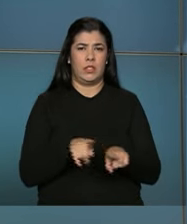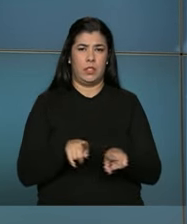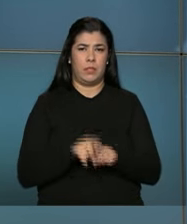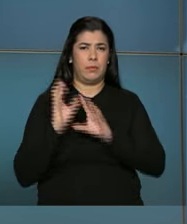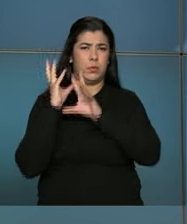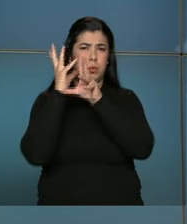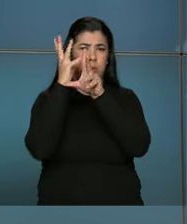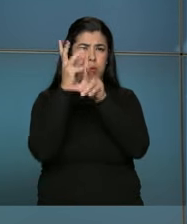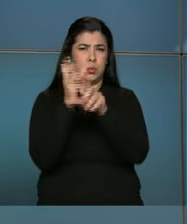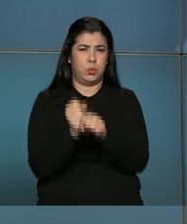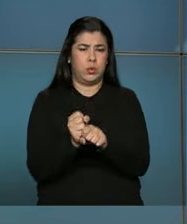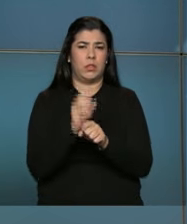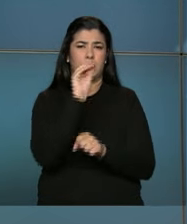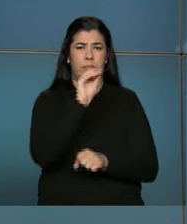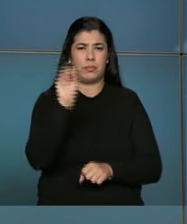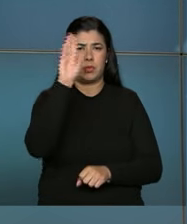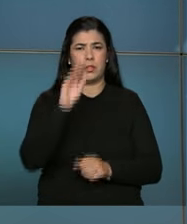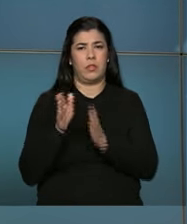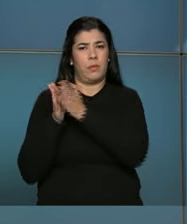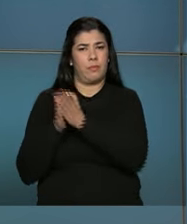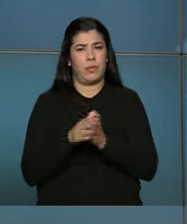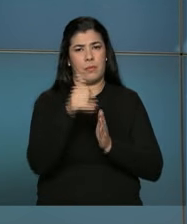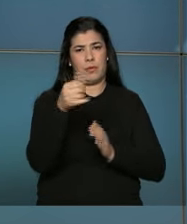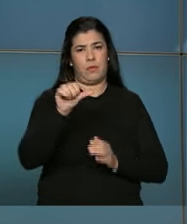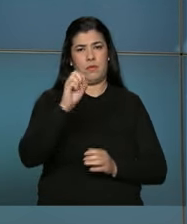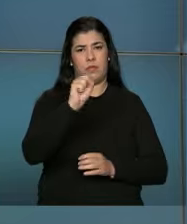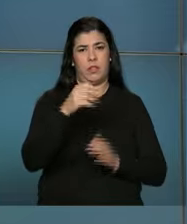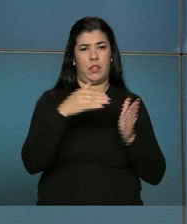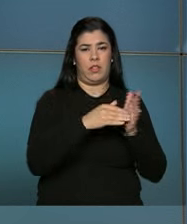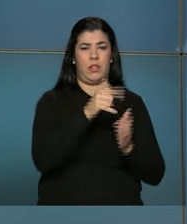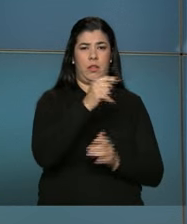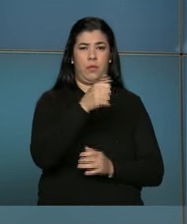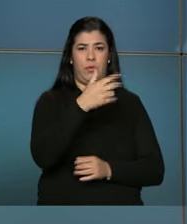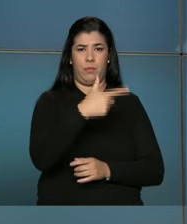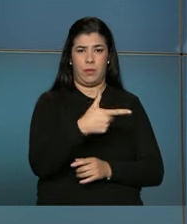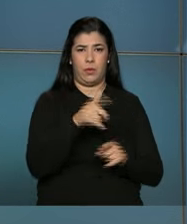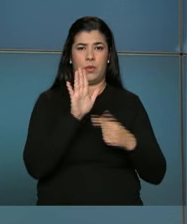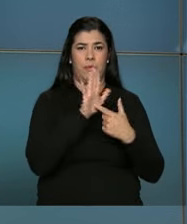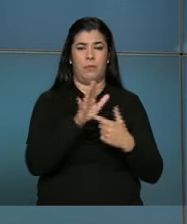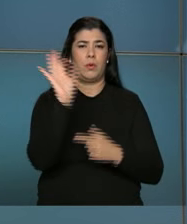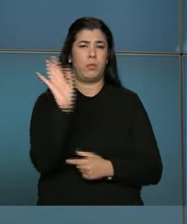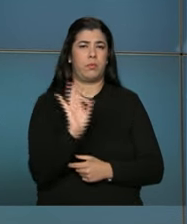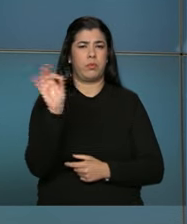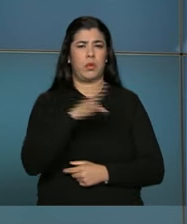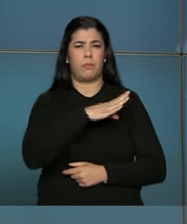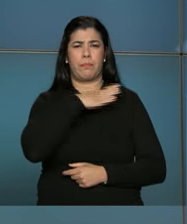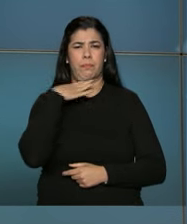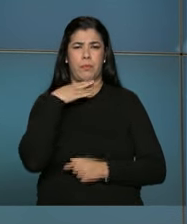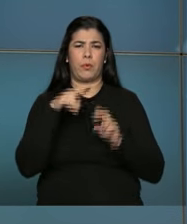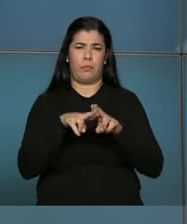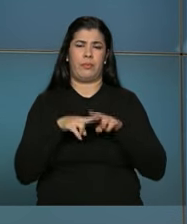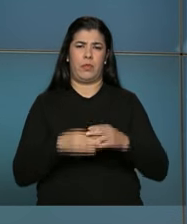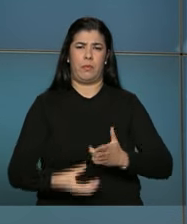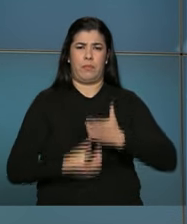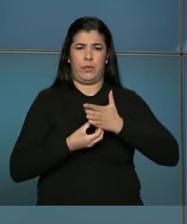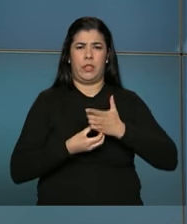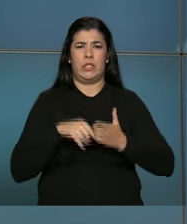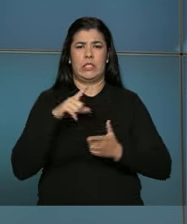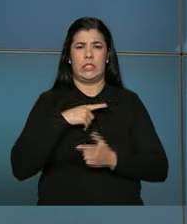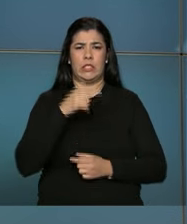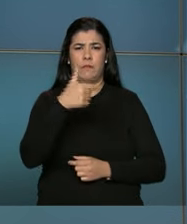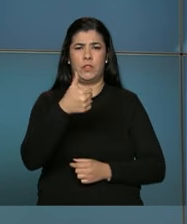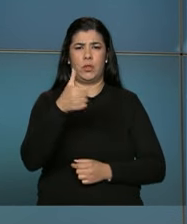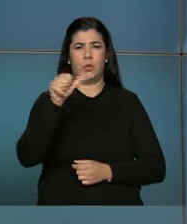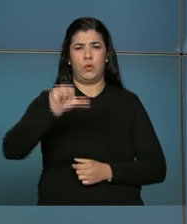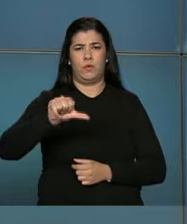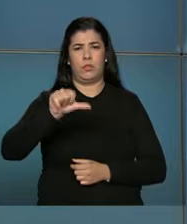dia. A série histórica do mapa, que vai de 1980 a 2012 mostra que a taxa de mortalidade por armas de fogo